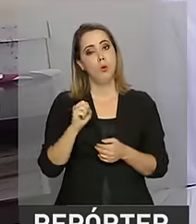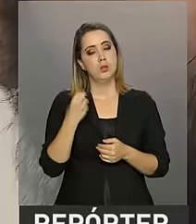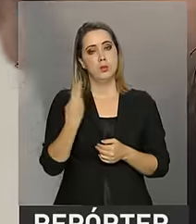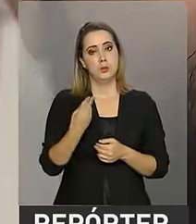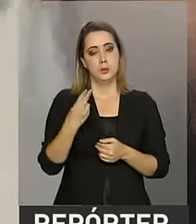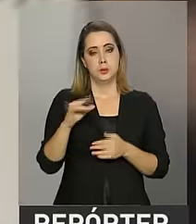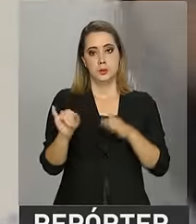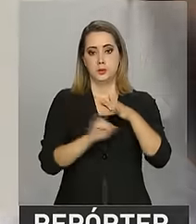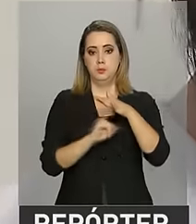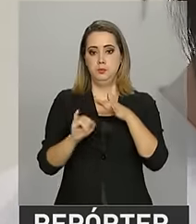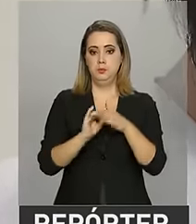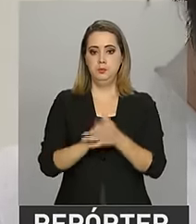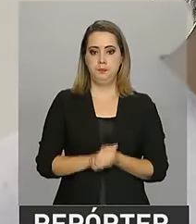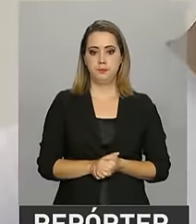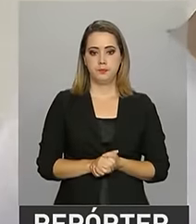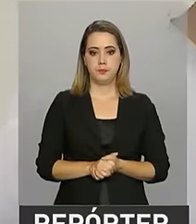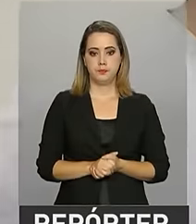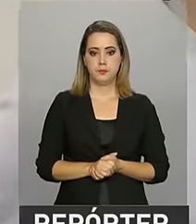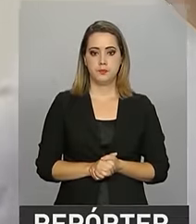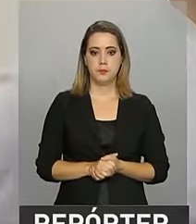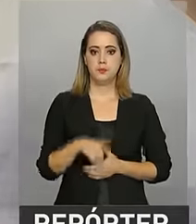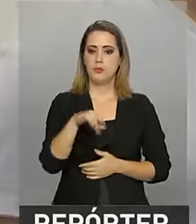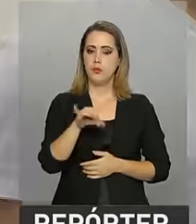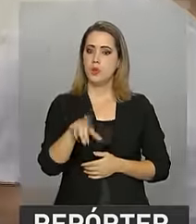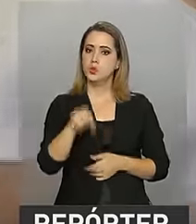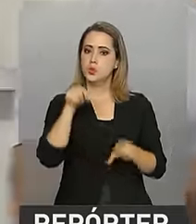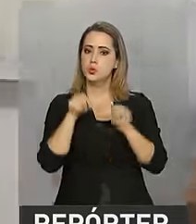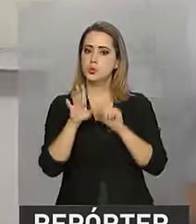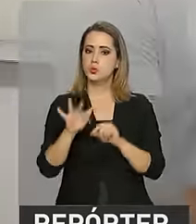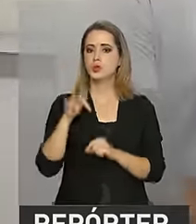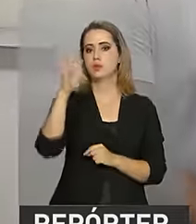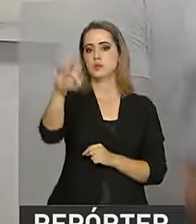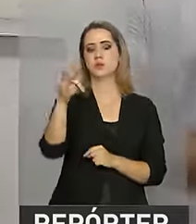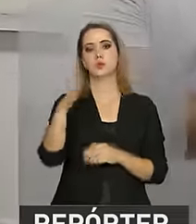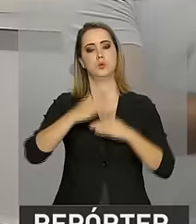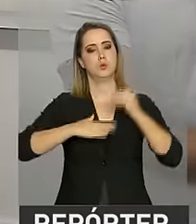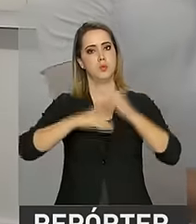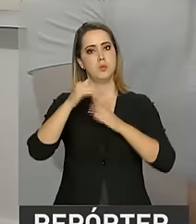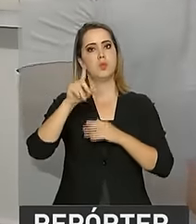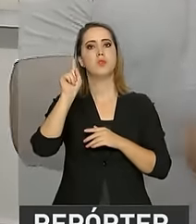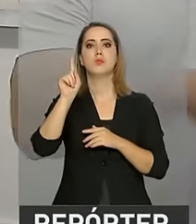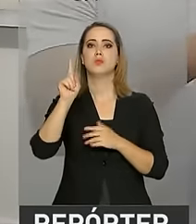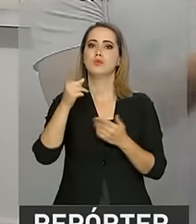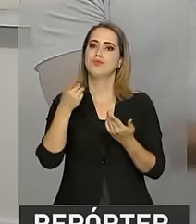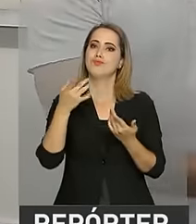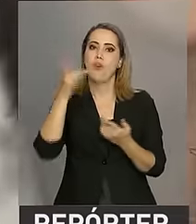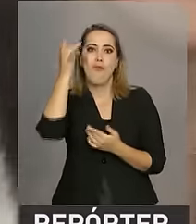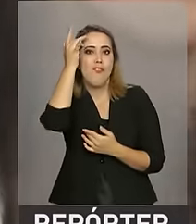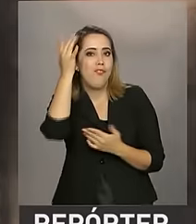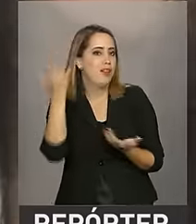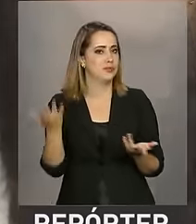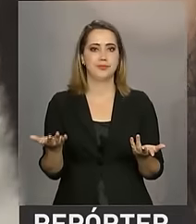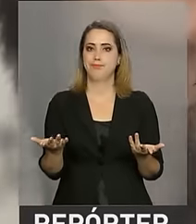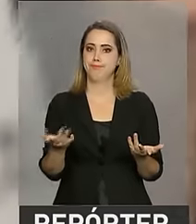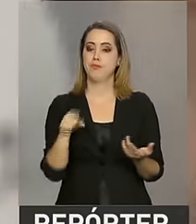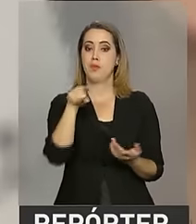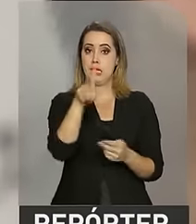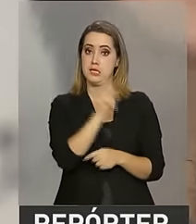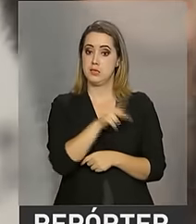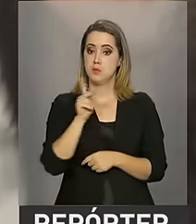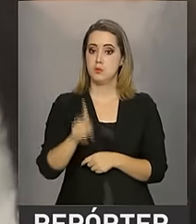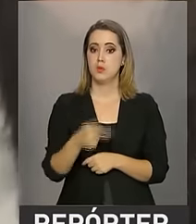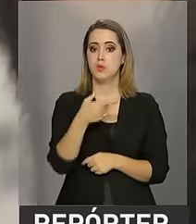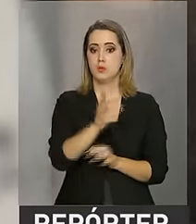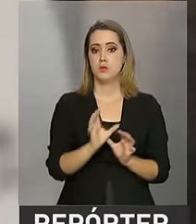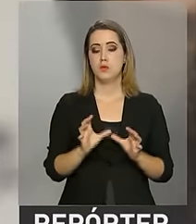ensino escolher a futura profissão em meio a tantas possibilidades não é uma tarefa fácil este professor de uma